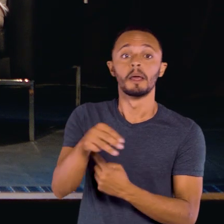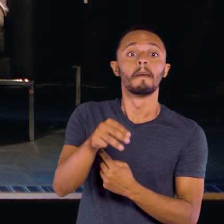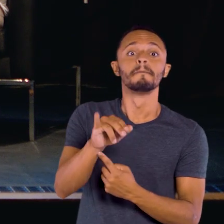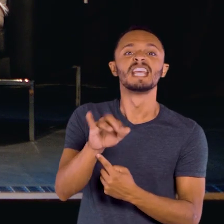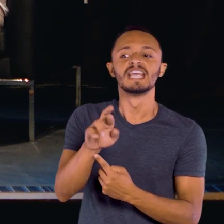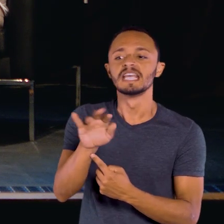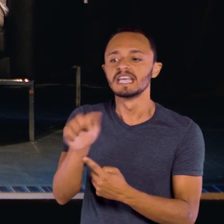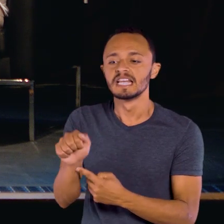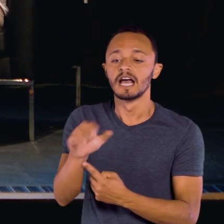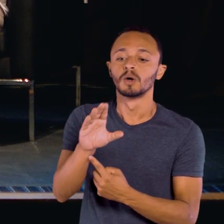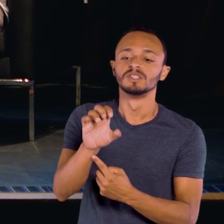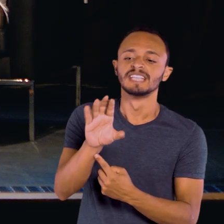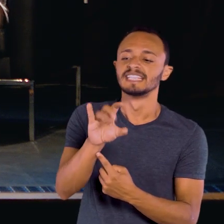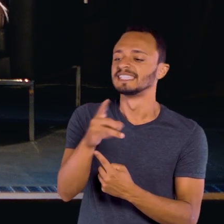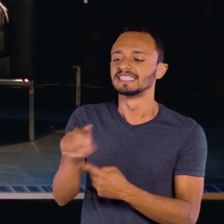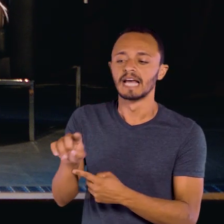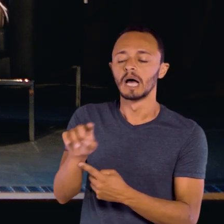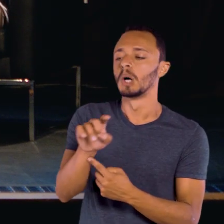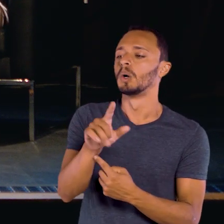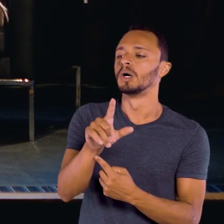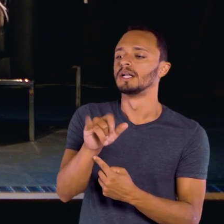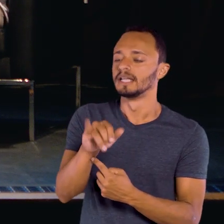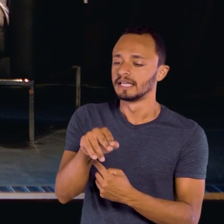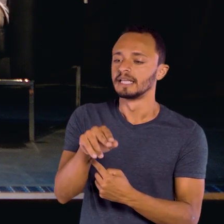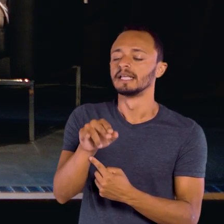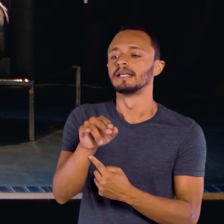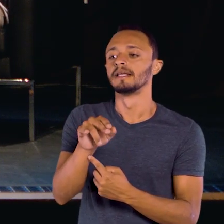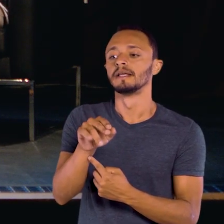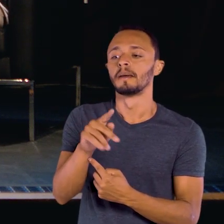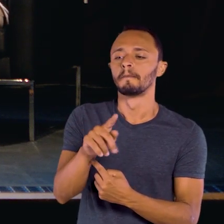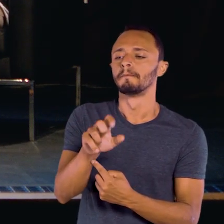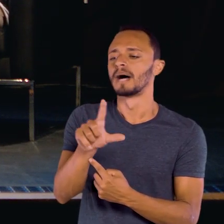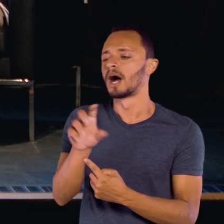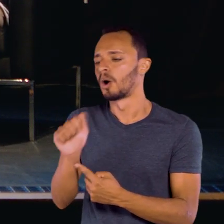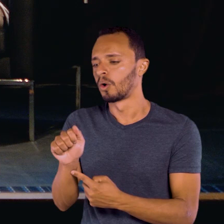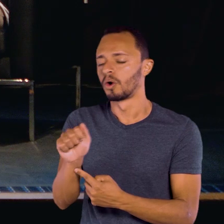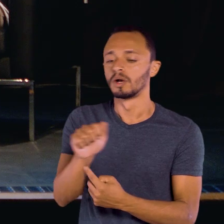Alves, Conceição, Ney Lopes, Paula